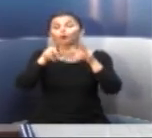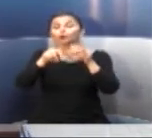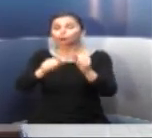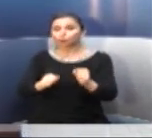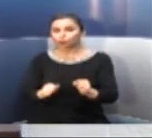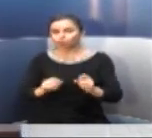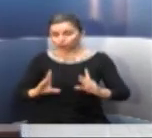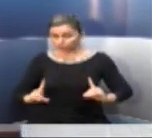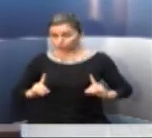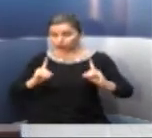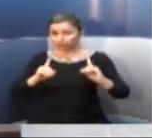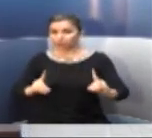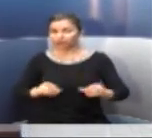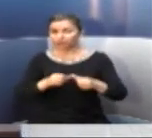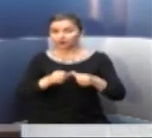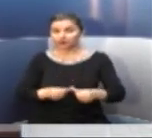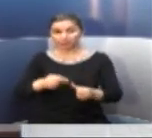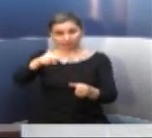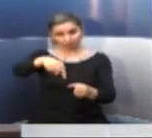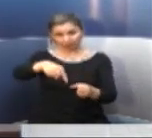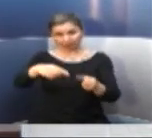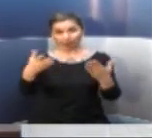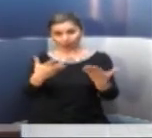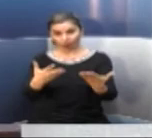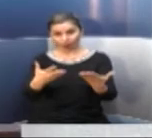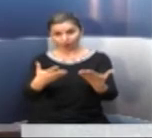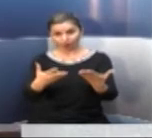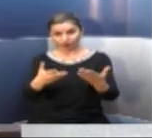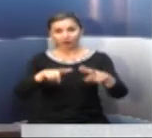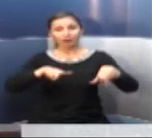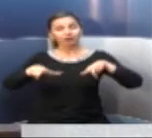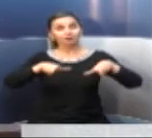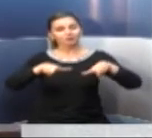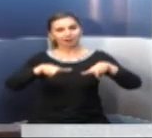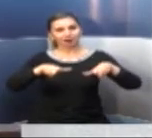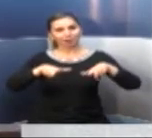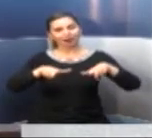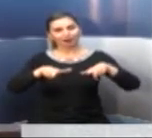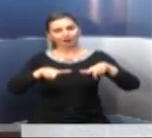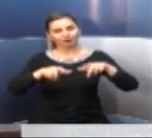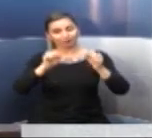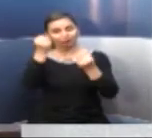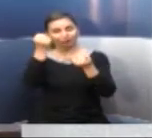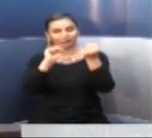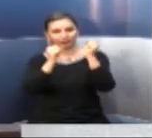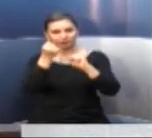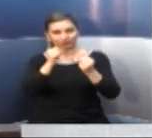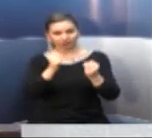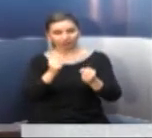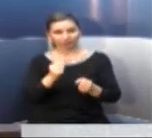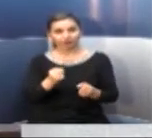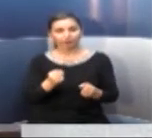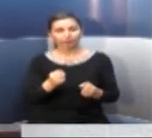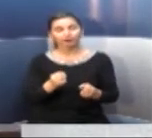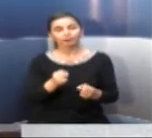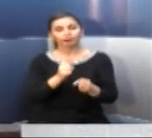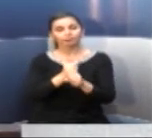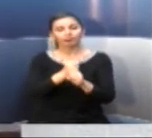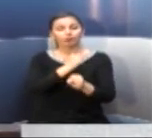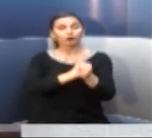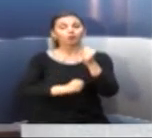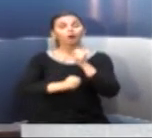fabricam as fraldas que são doadas para os deficientes. No último aniversário que a ADV7 fez, o ano passado, eu elenquei isso